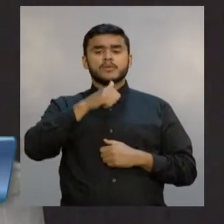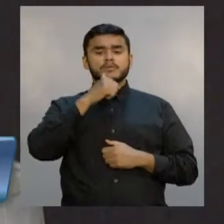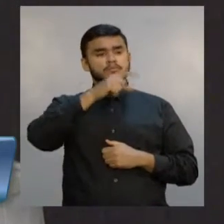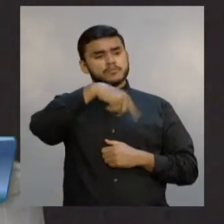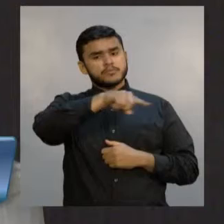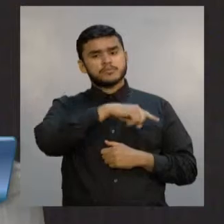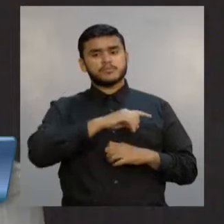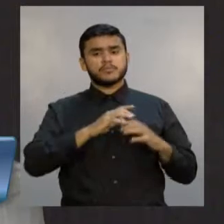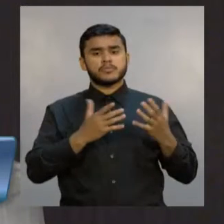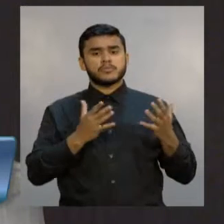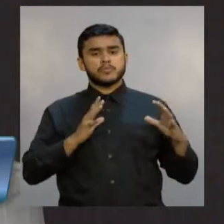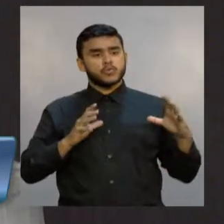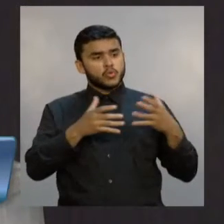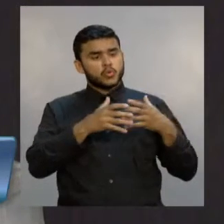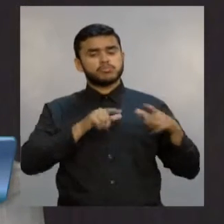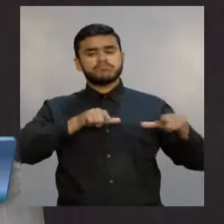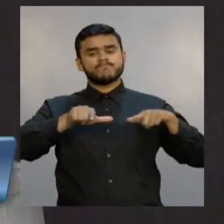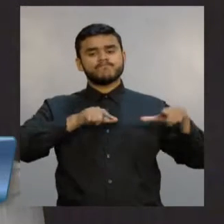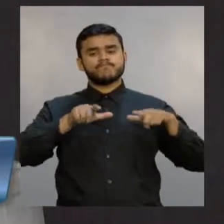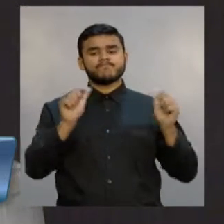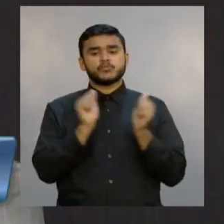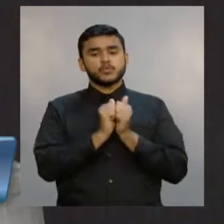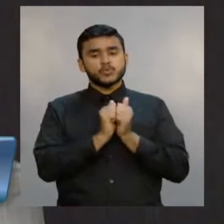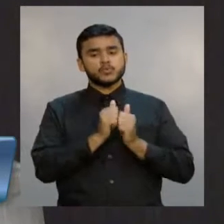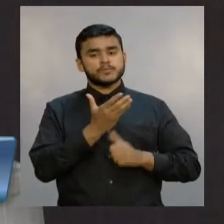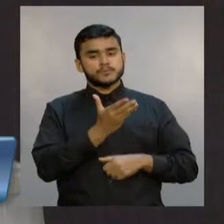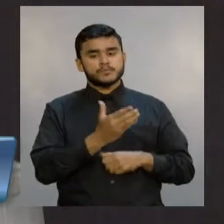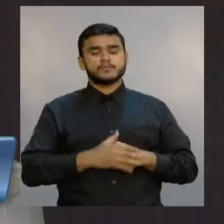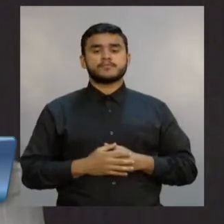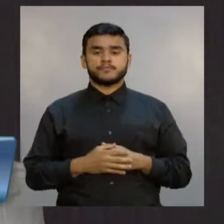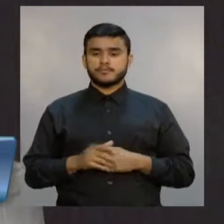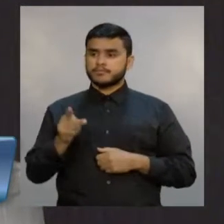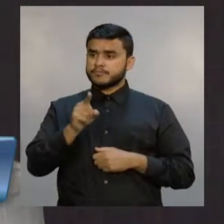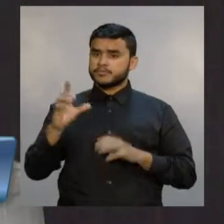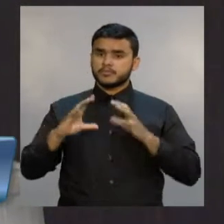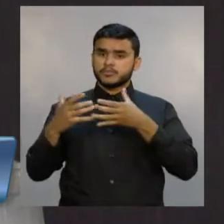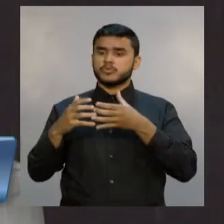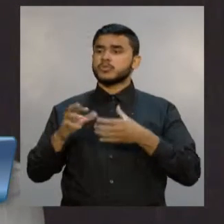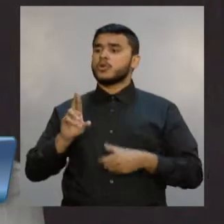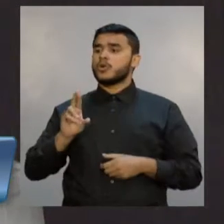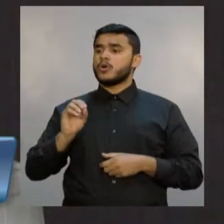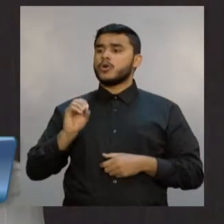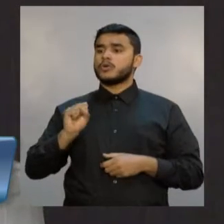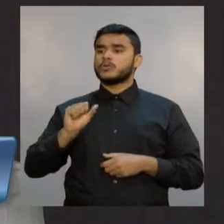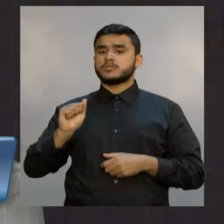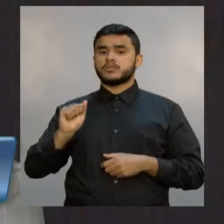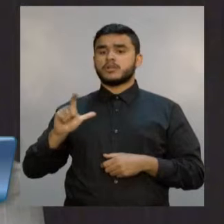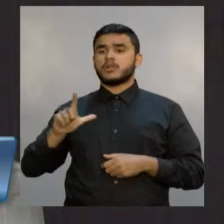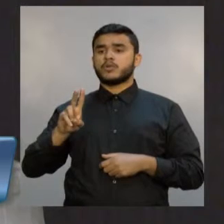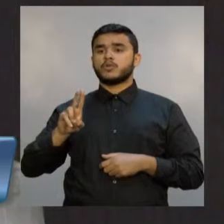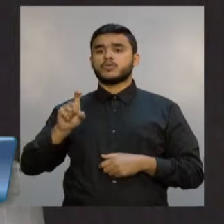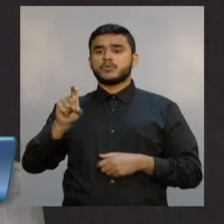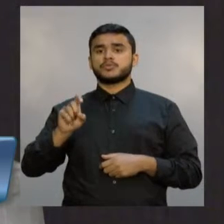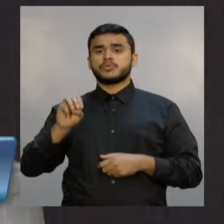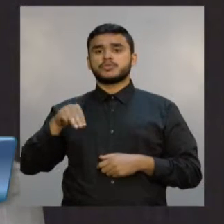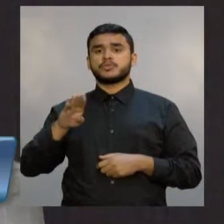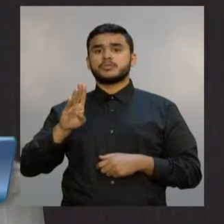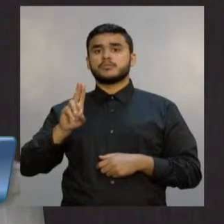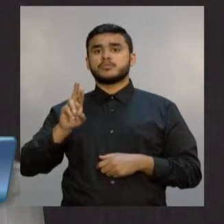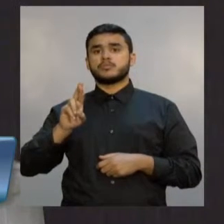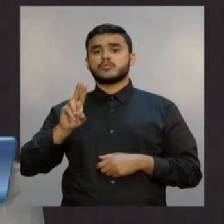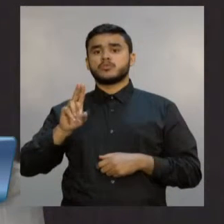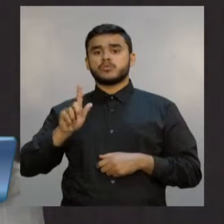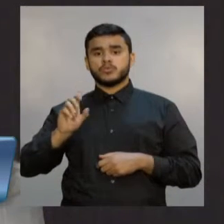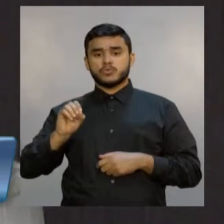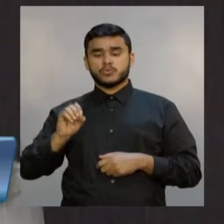que comigo fazem o nosso mandato, agradecer o setorial de mulheres Rosa Luxemburgo, do nosso partido,